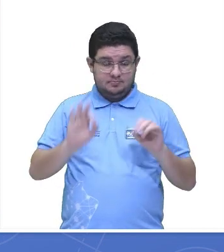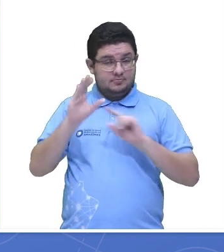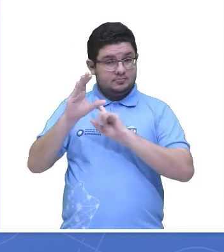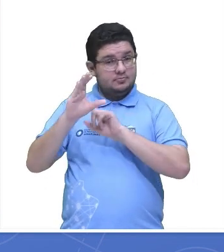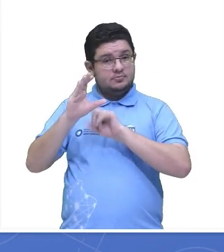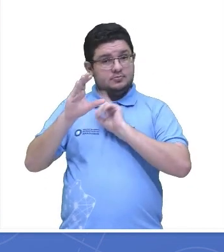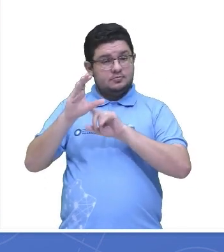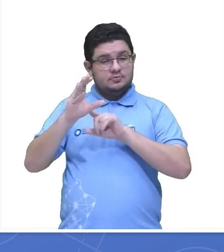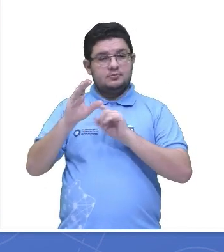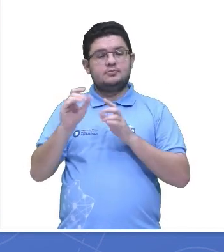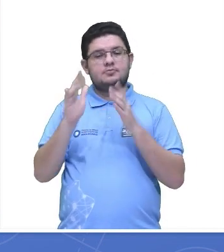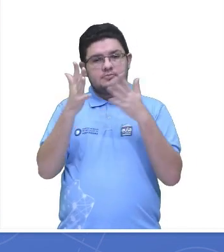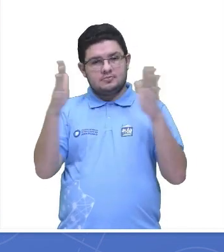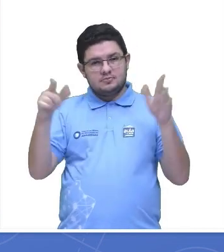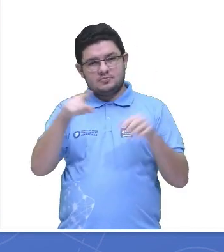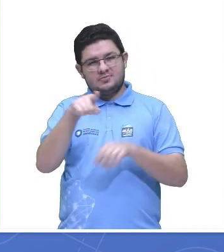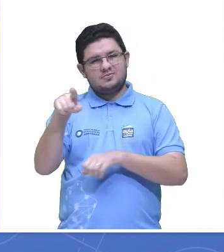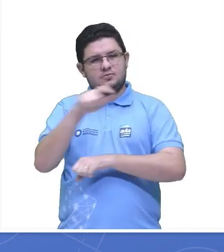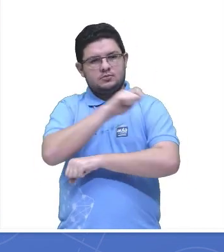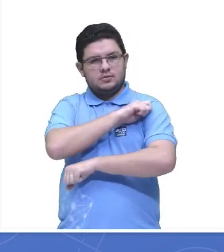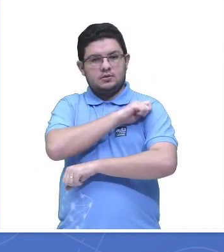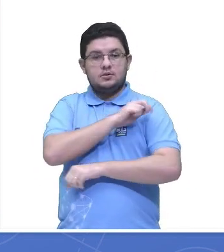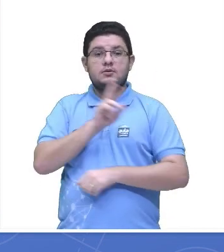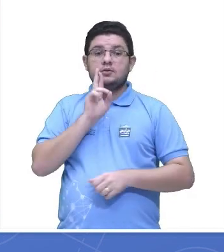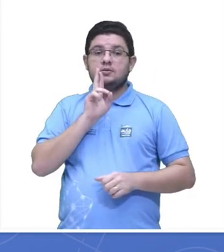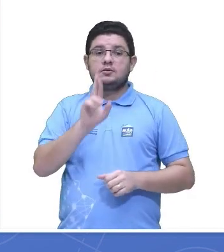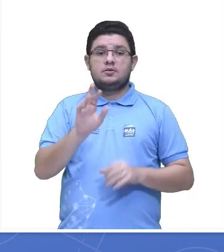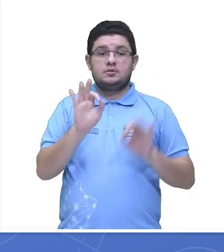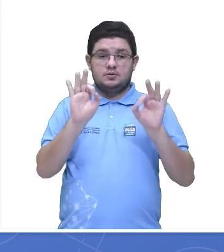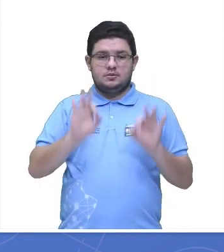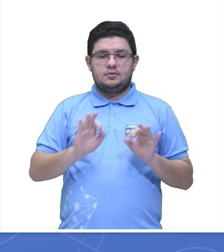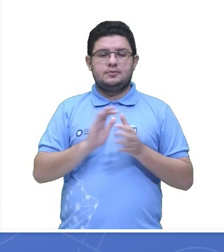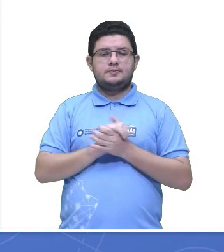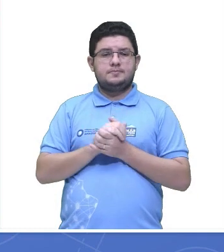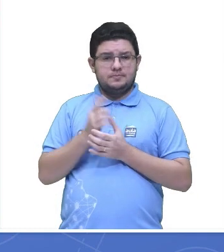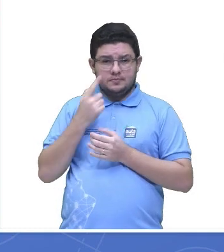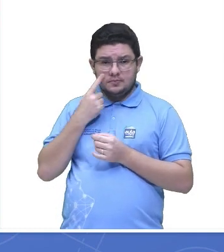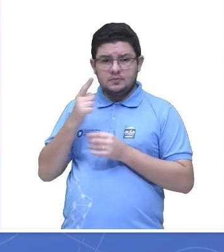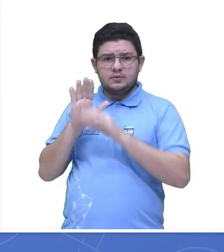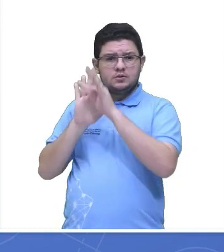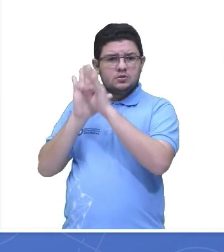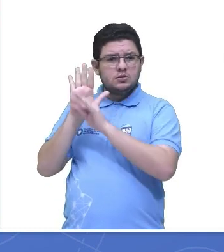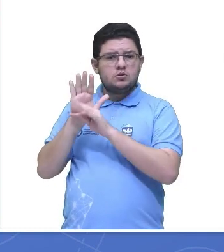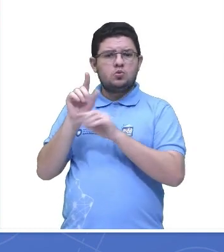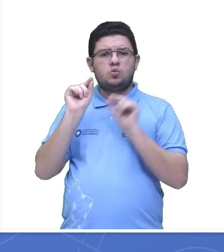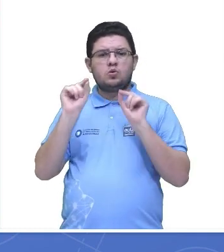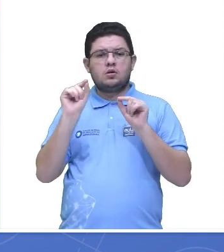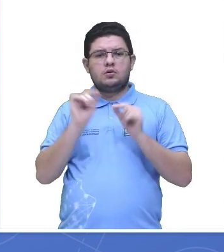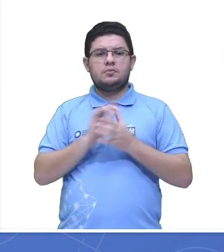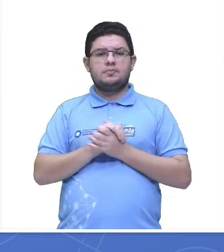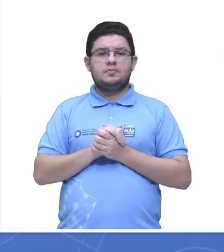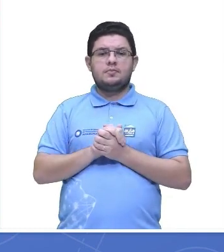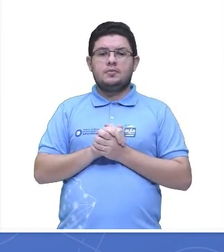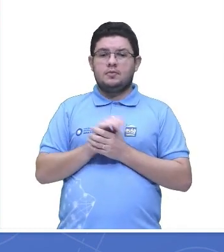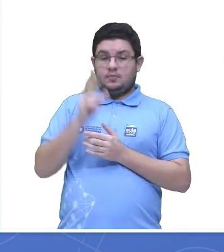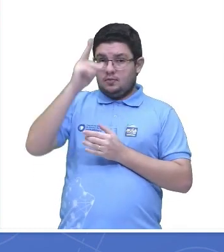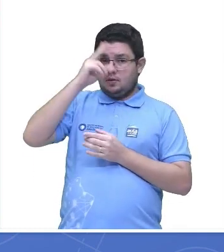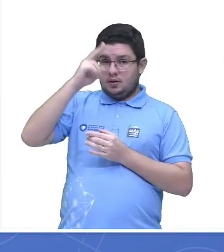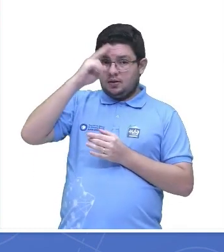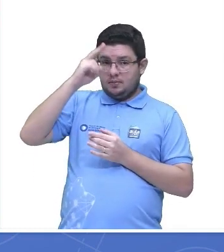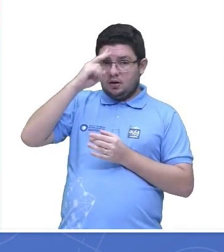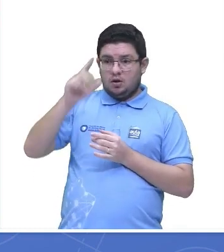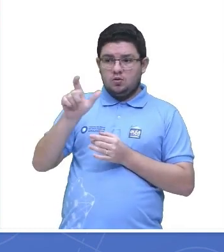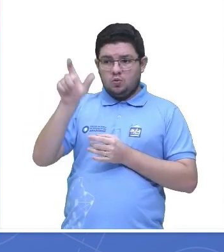C. Parabéns aos alunos aí que acertaram. Então esse texto, né? Ele falava sobre o